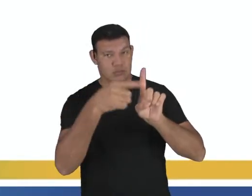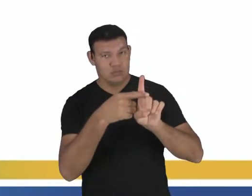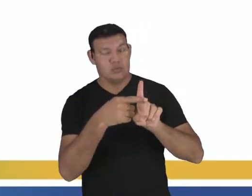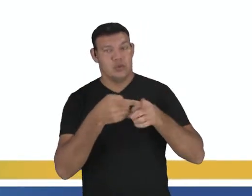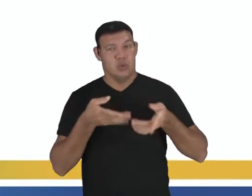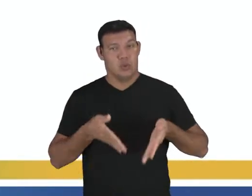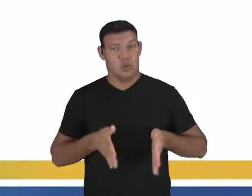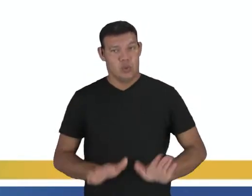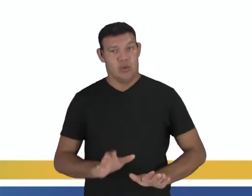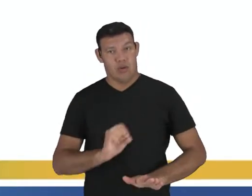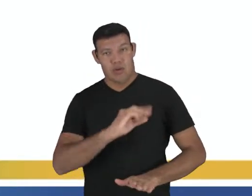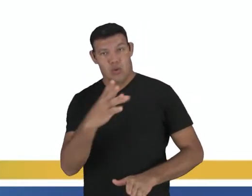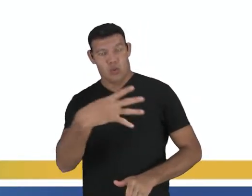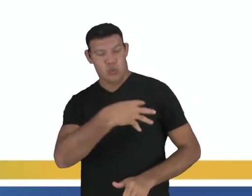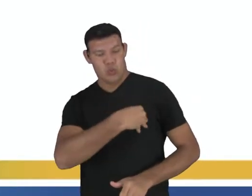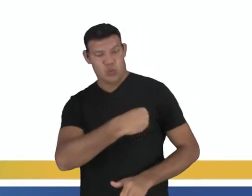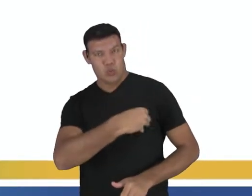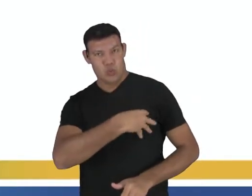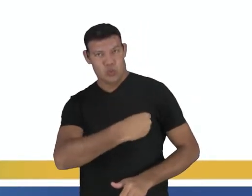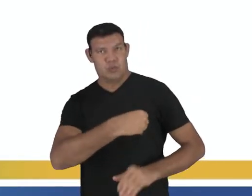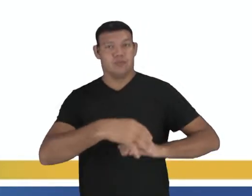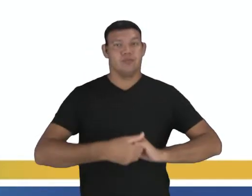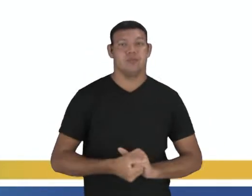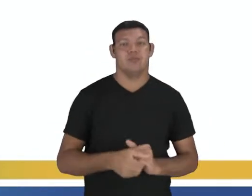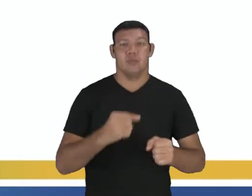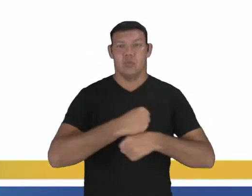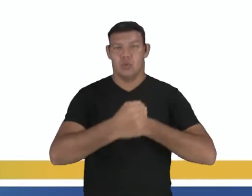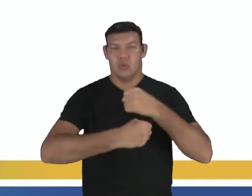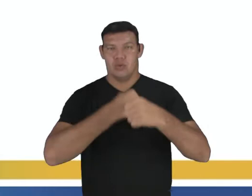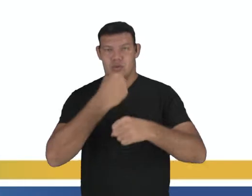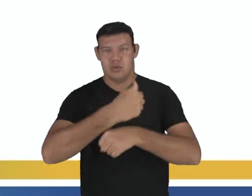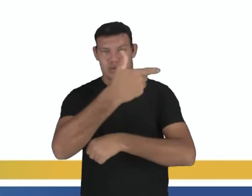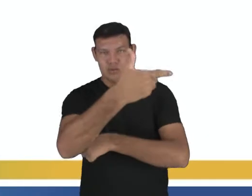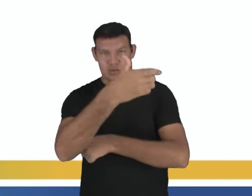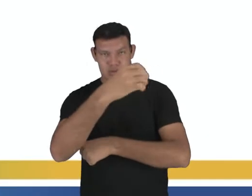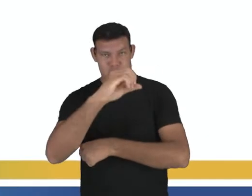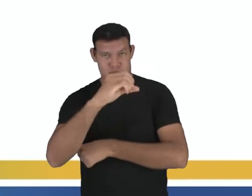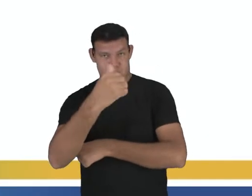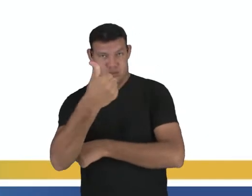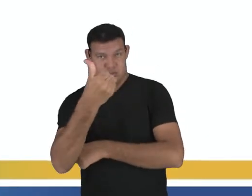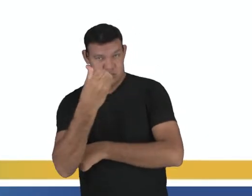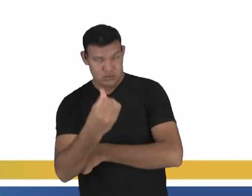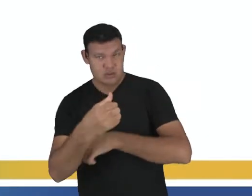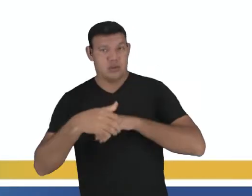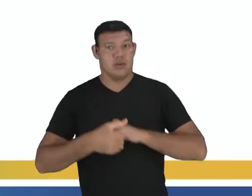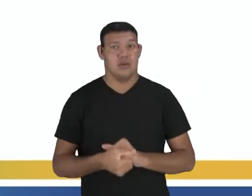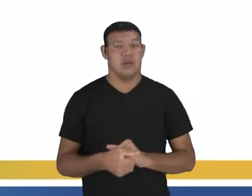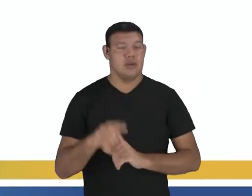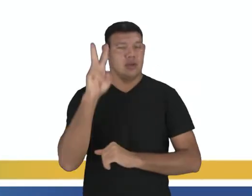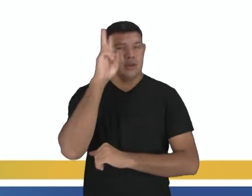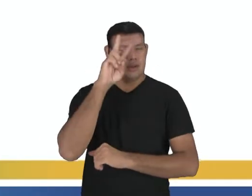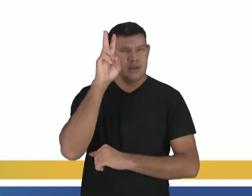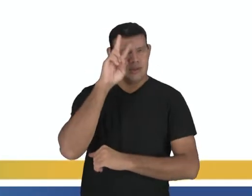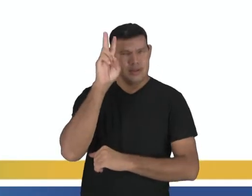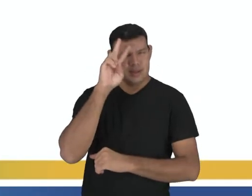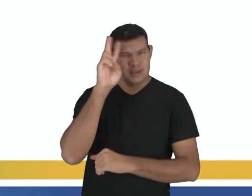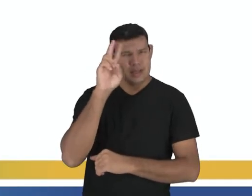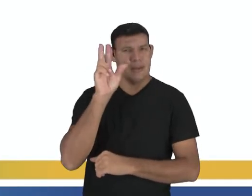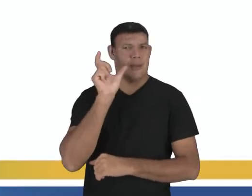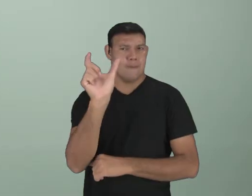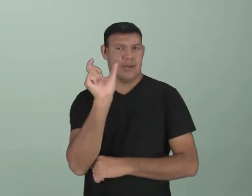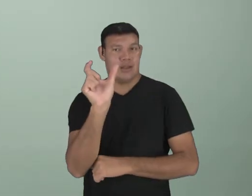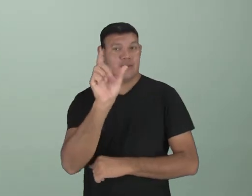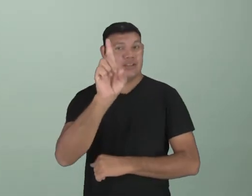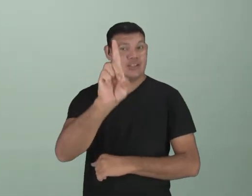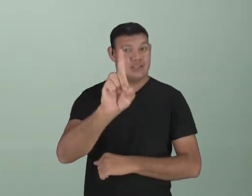no parto ou na amamentação. Tá? Em 2016, né, quem é mais antigo lembra dessa sigla como DSTs. Eu